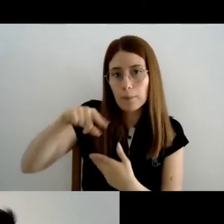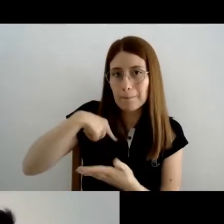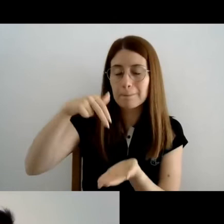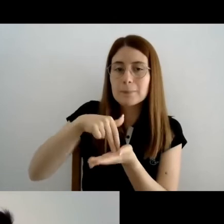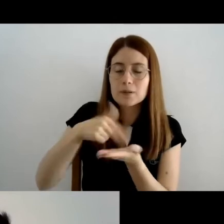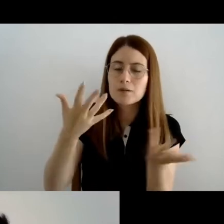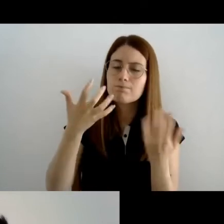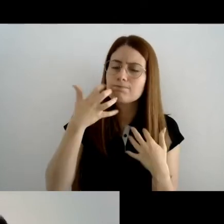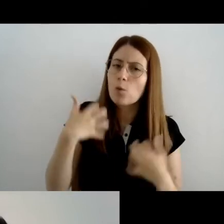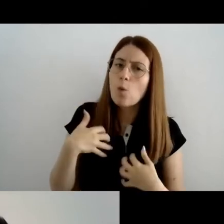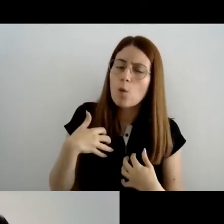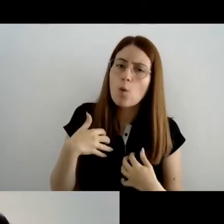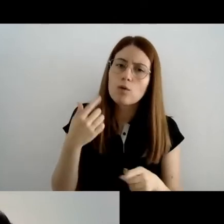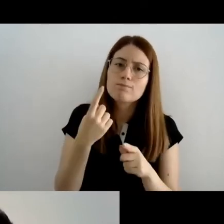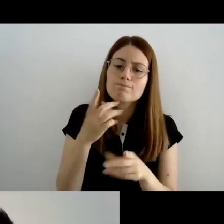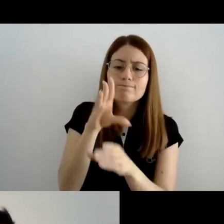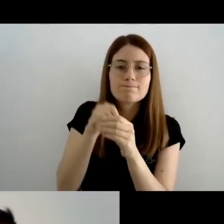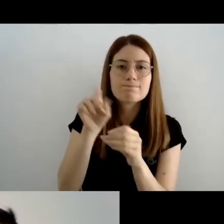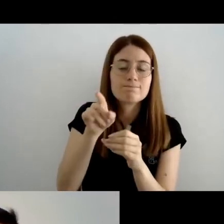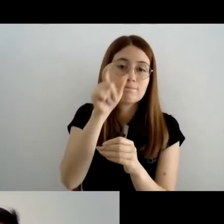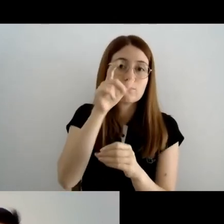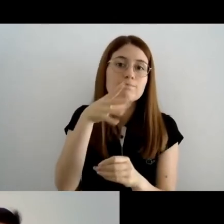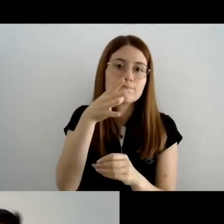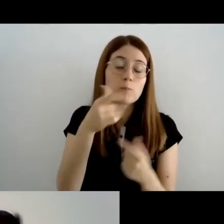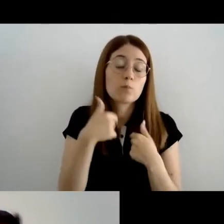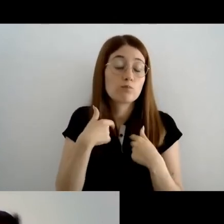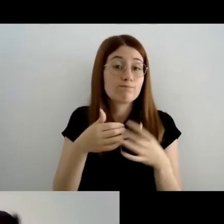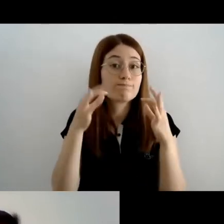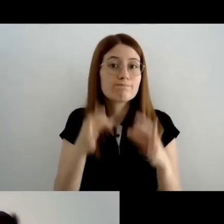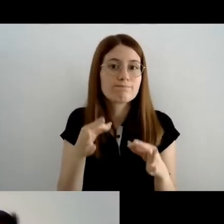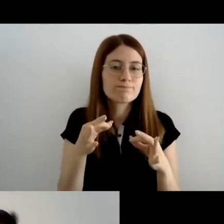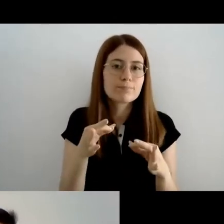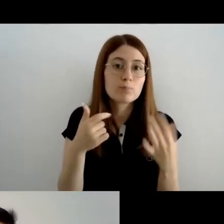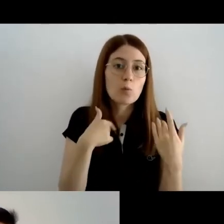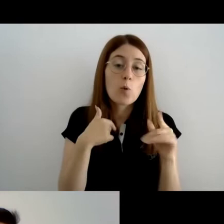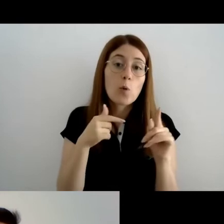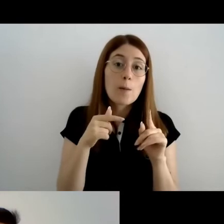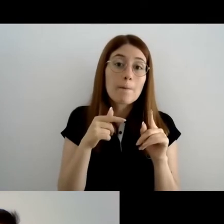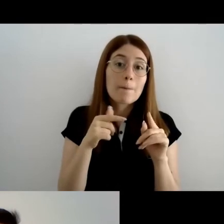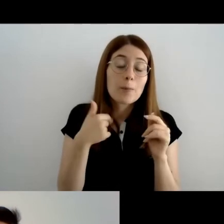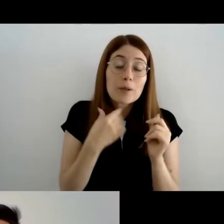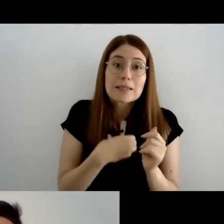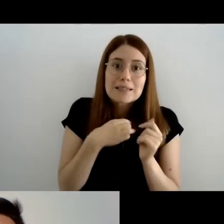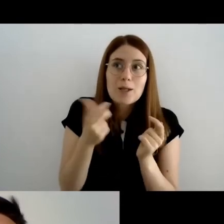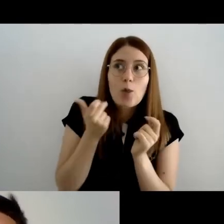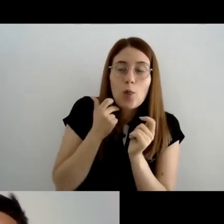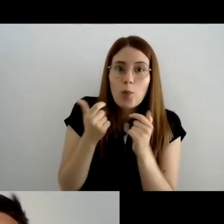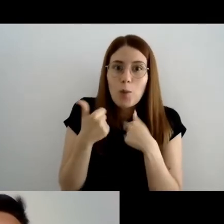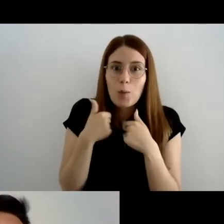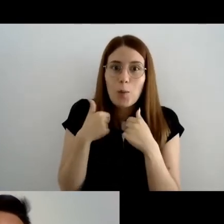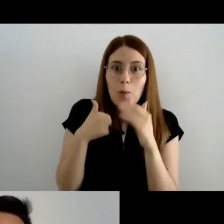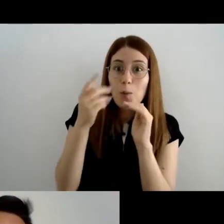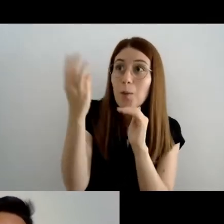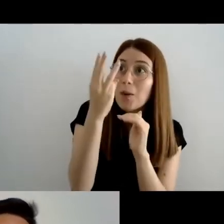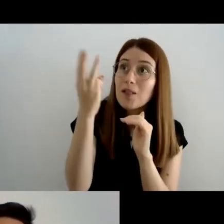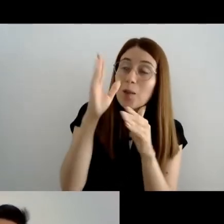uma honra pertencer a um painel destes. Eu sou sincero e, sem falsas modéstias, sinto-me muito pequenino perante os